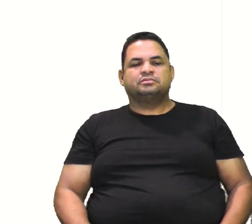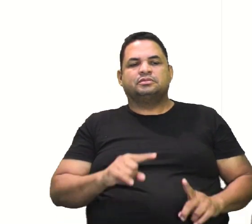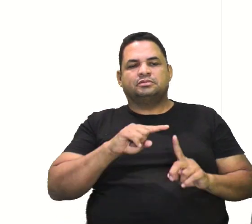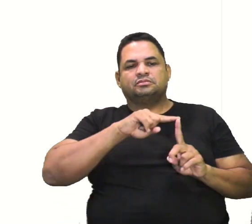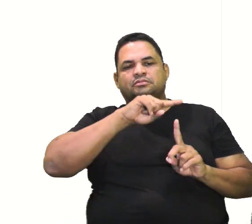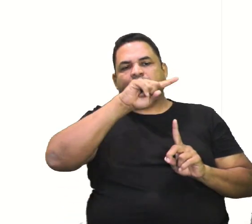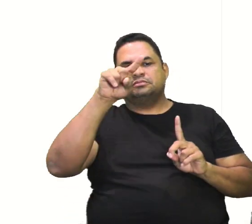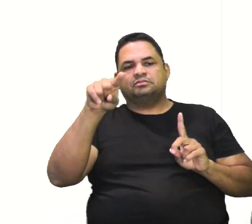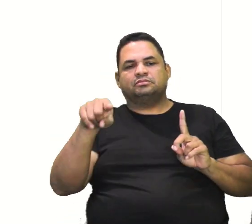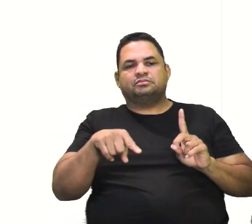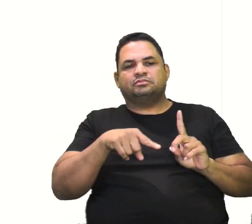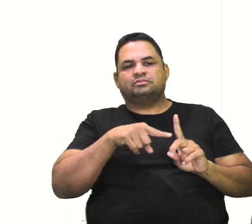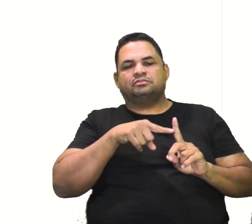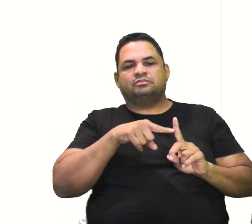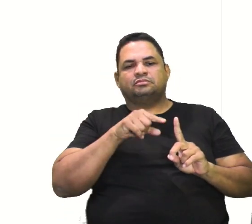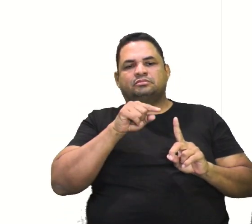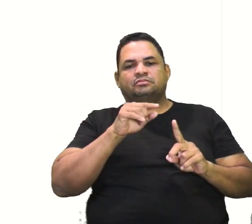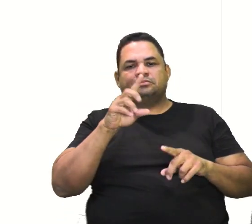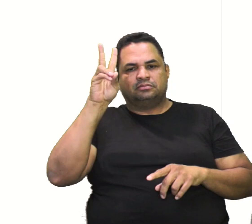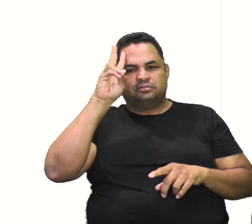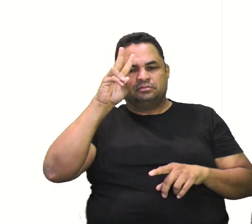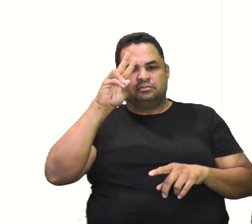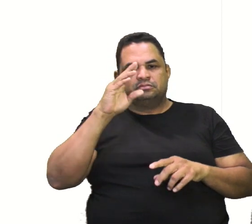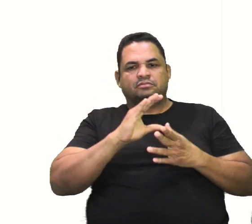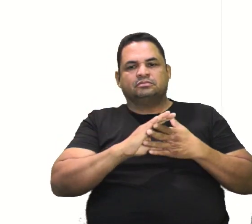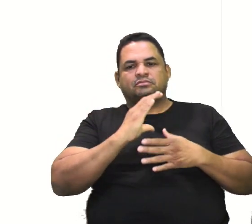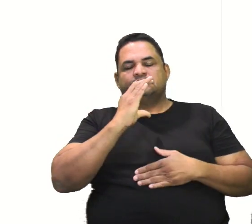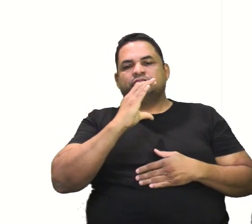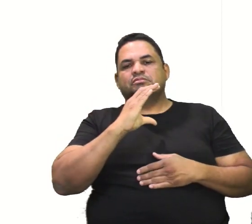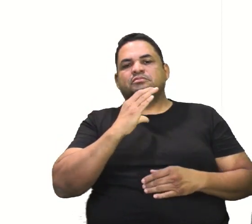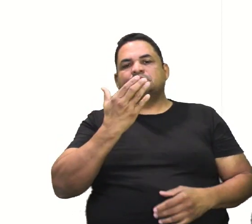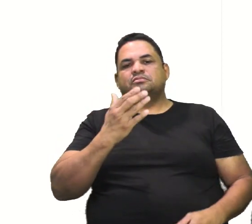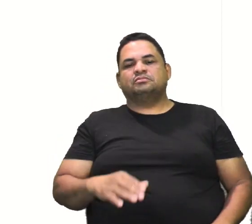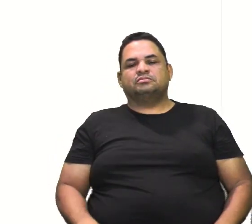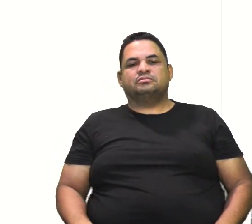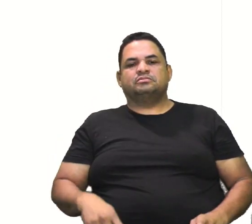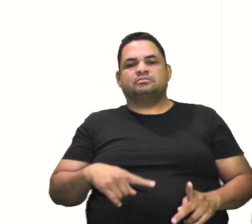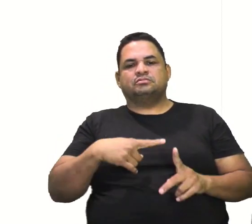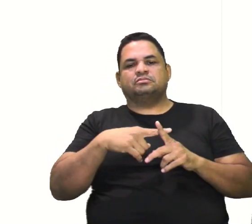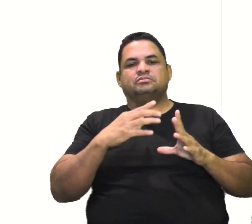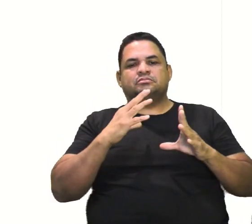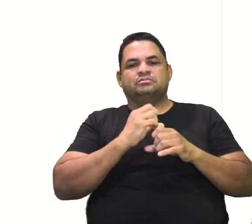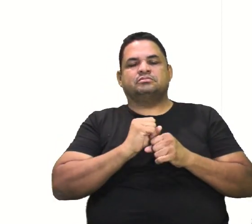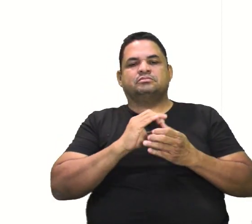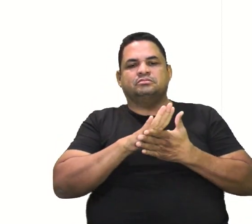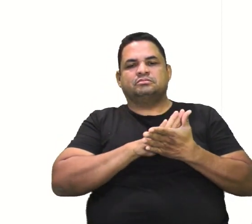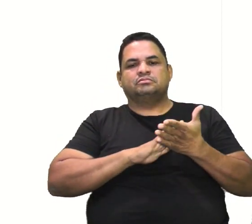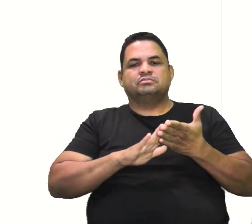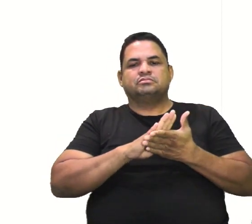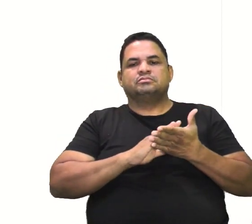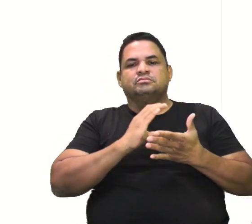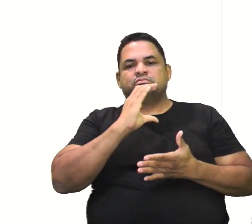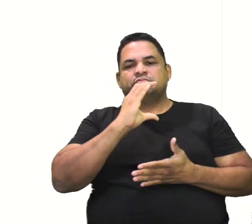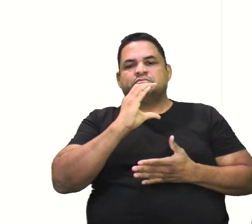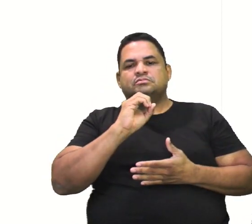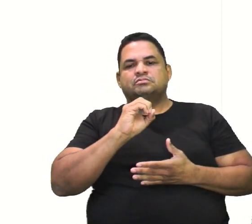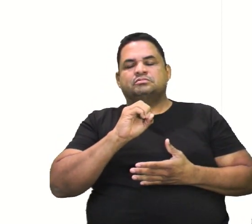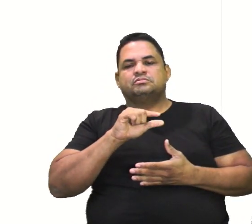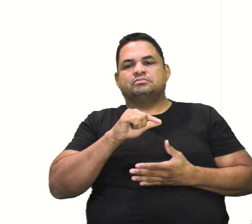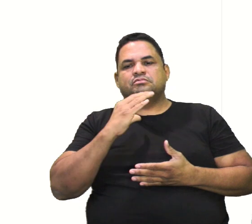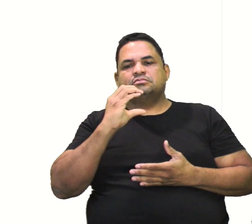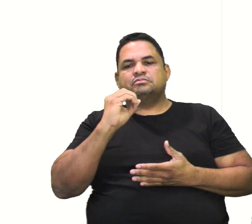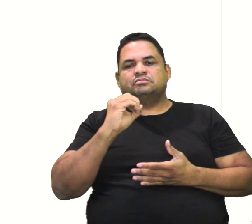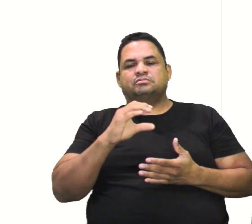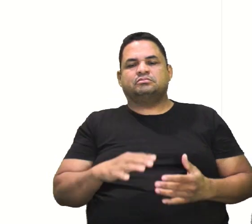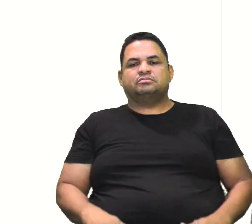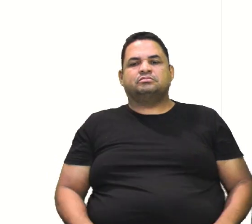dessa circunferência? Bom, o centro, lembra que o centro é um ponto, aqui não está somando com nada, nem subtraindo com nada, então o centro é 0,